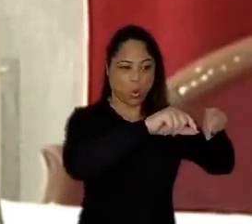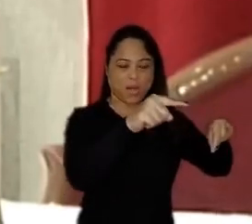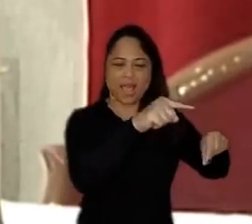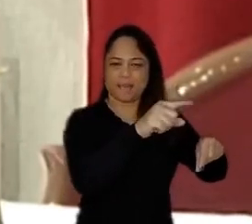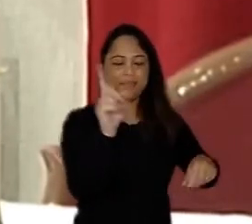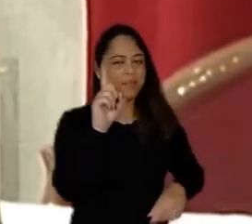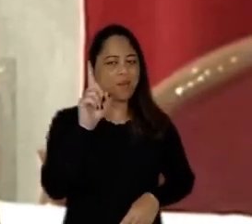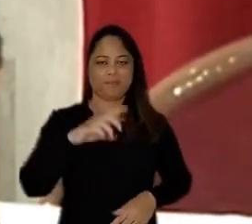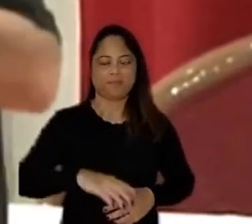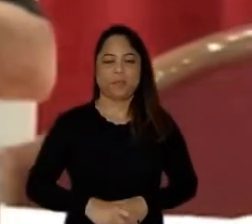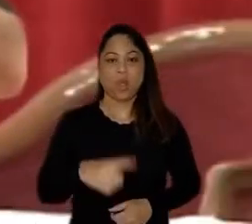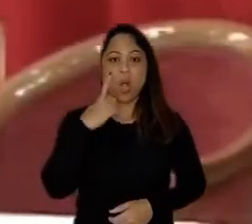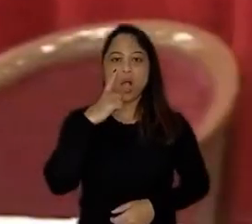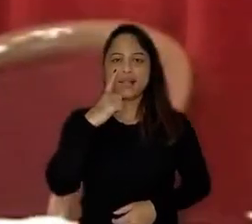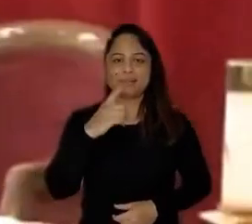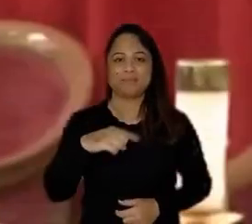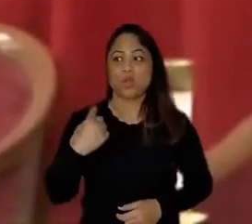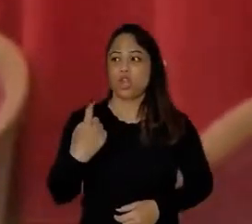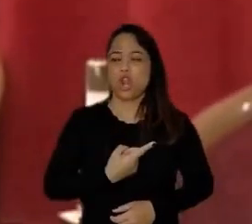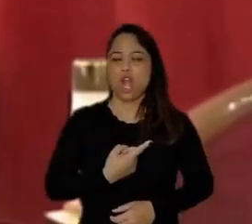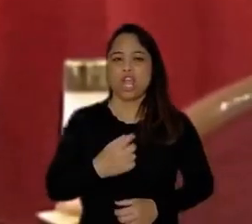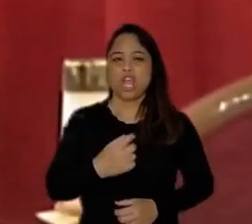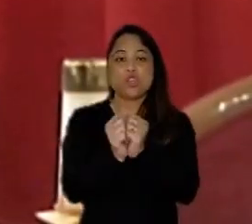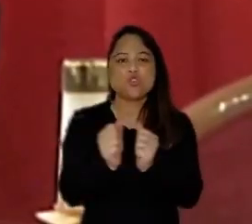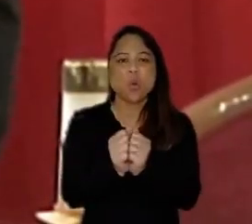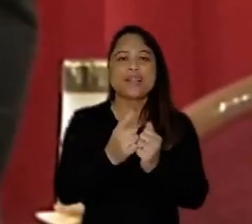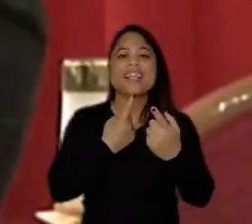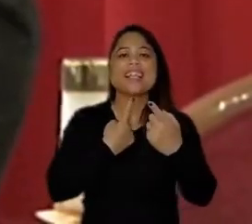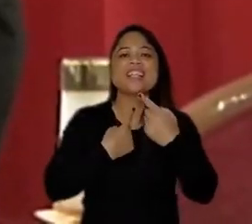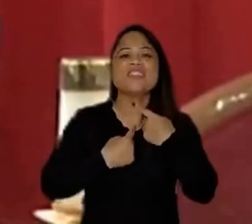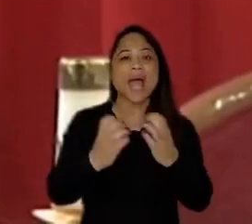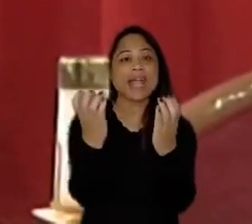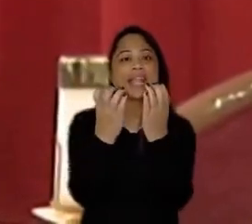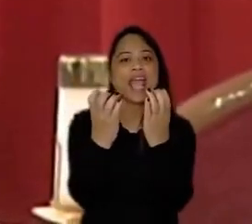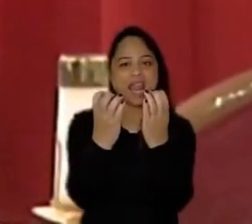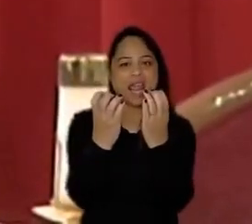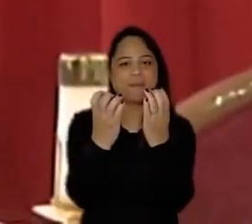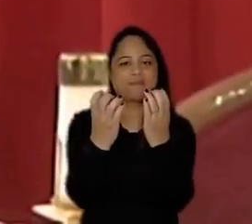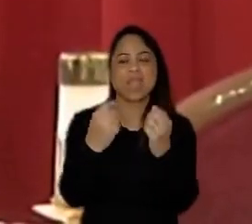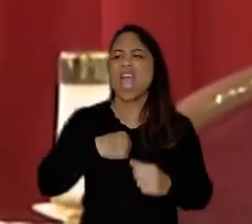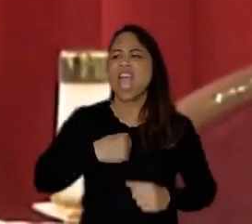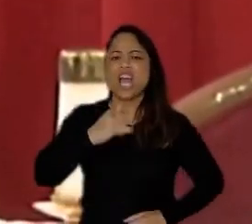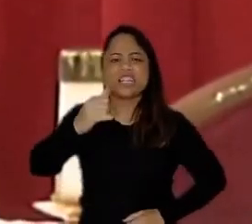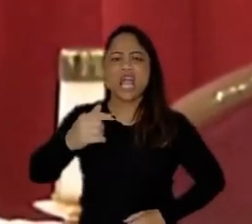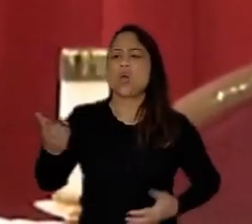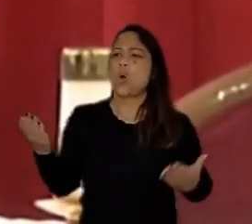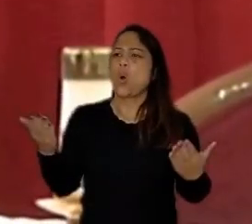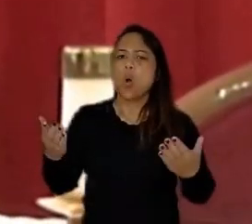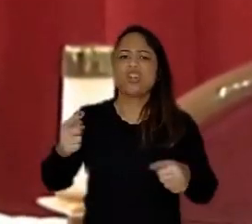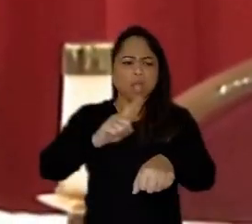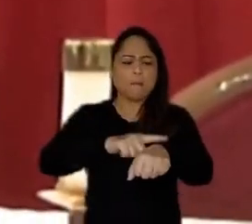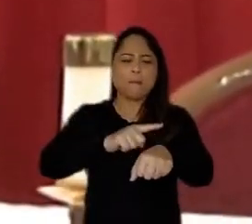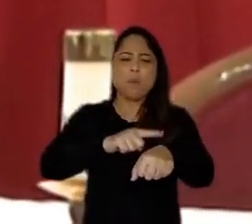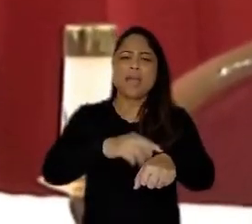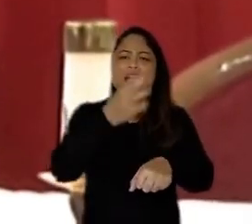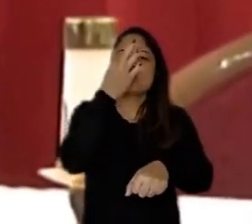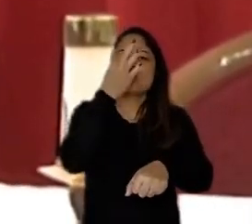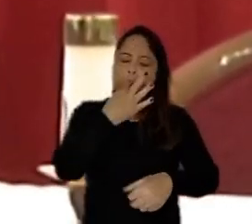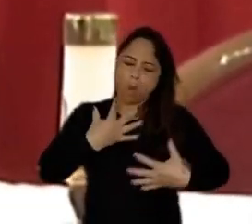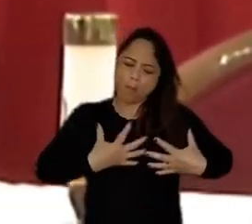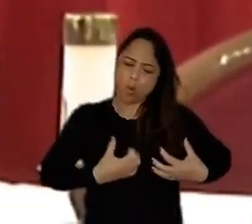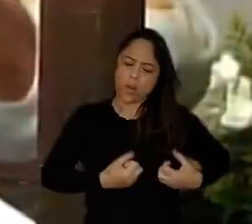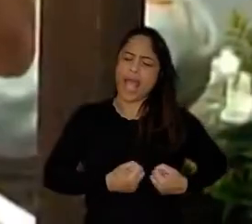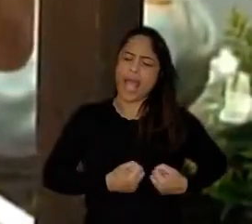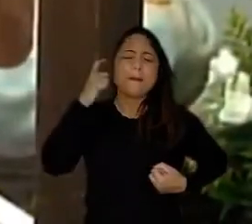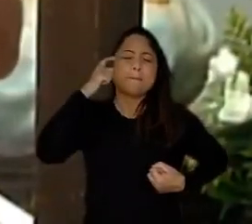Mas se eu disser para você: vamos criar expectativa, você diz: hoje na hora da comunhão eu comunguei por ela e eu creio, meu